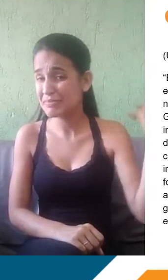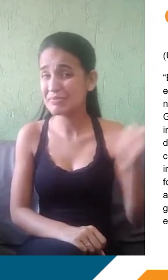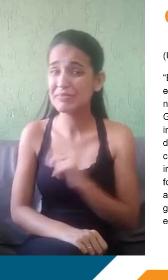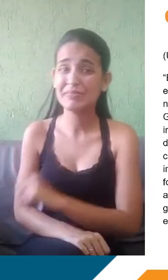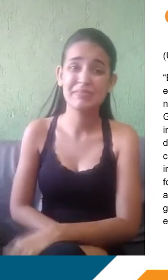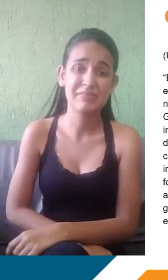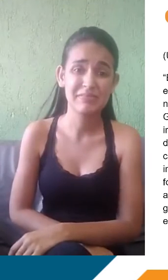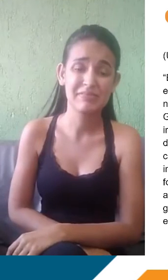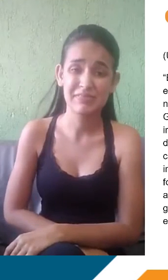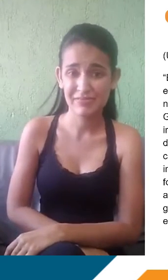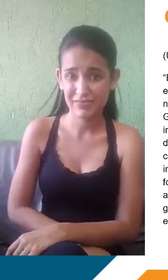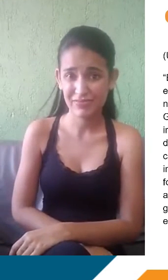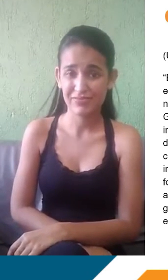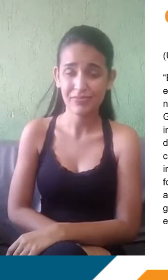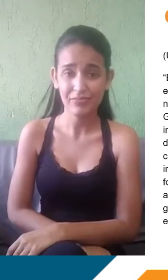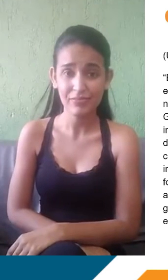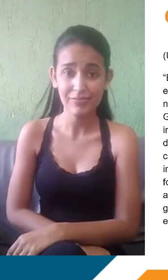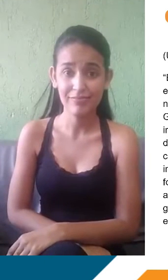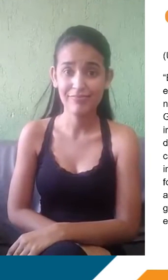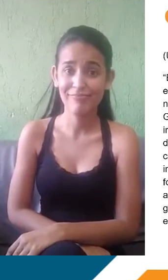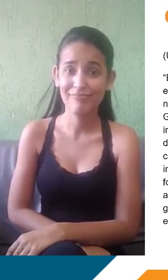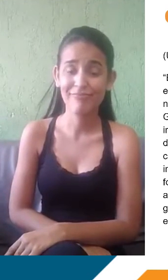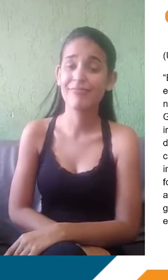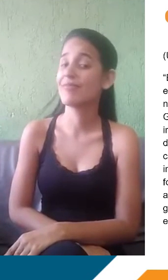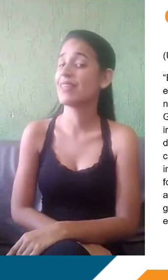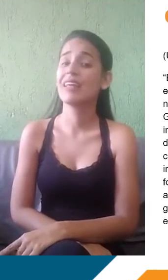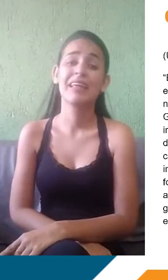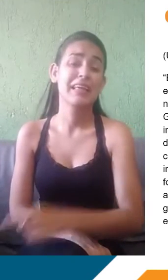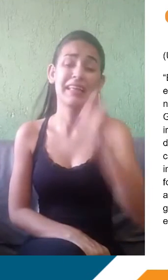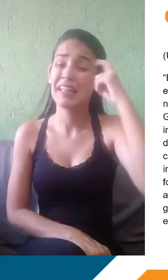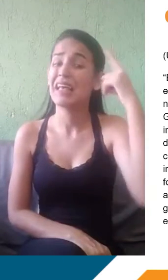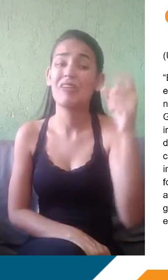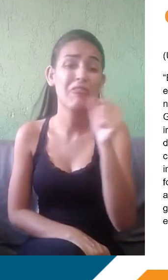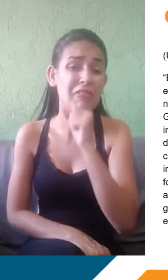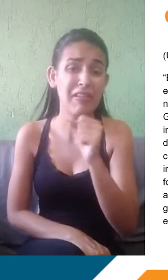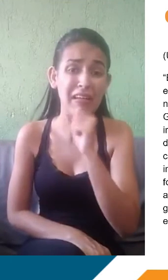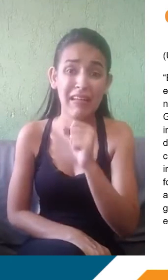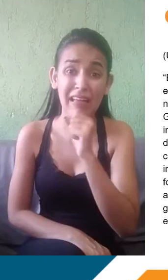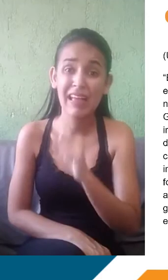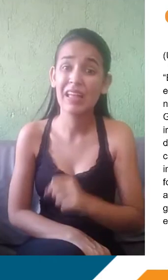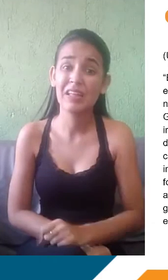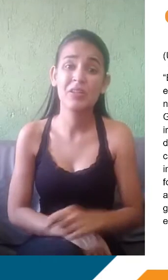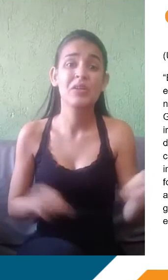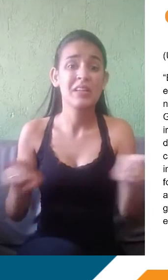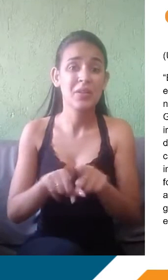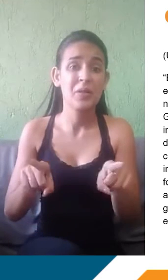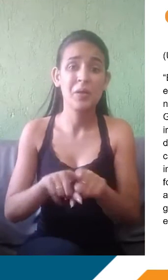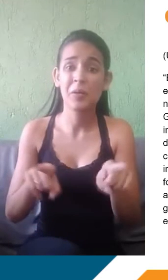infantil fetichismo do estilo e guiados por conceitos obsoletos e um pueril e errôneo critério de